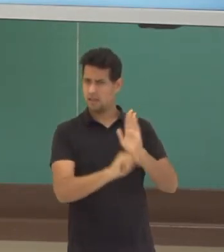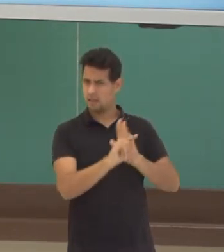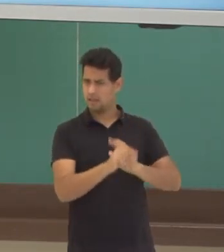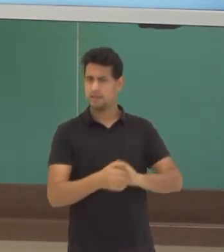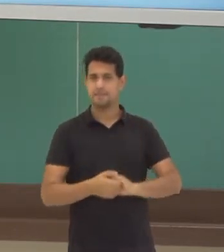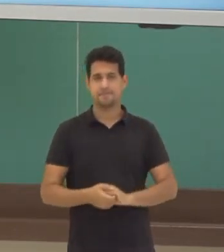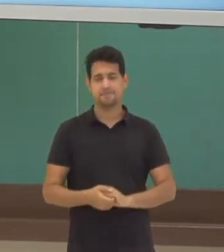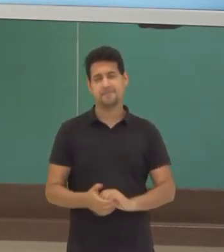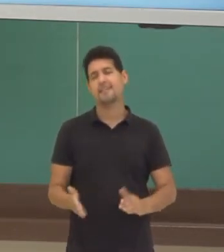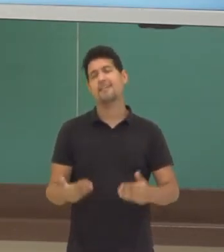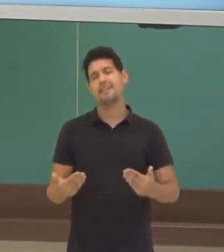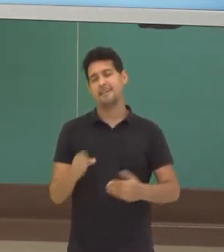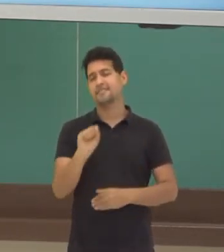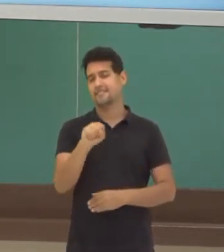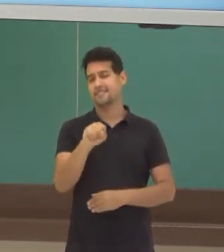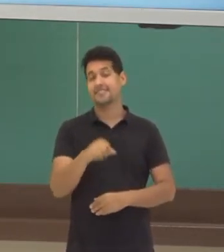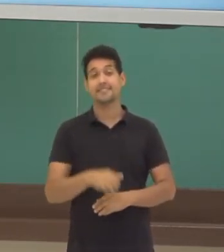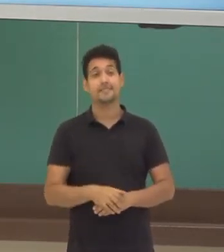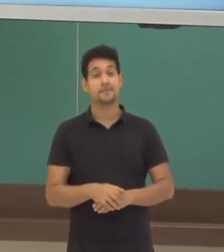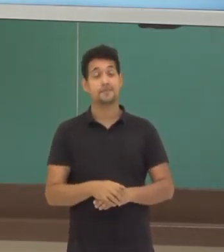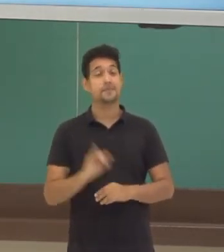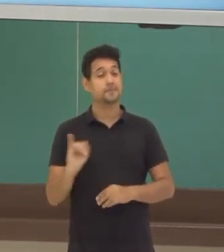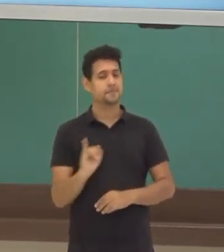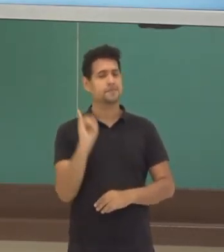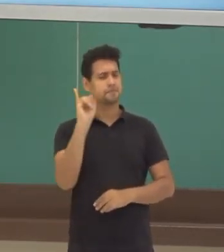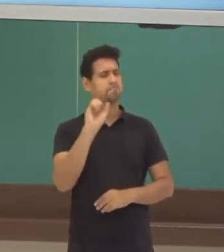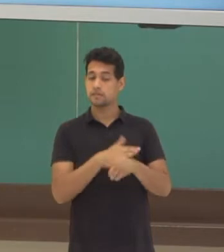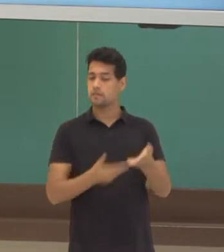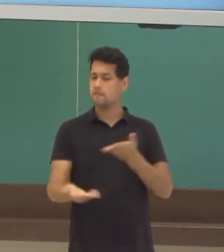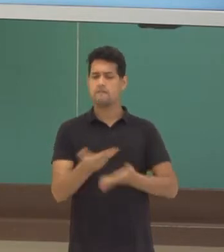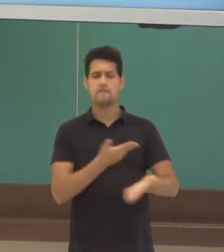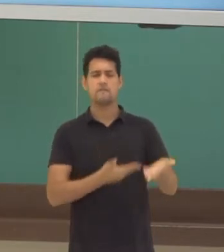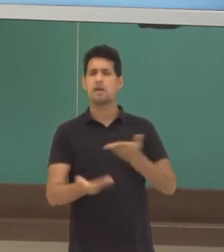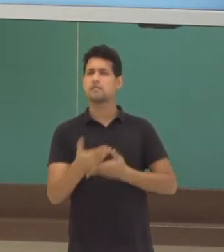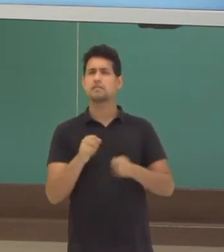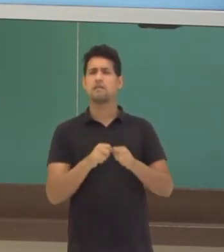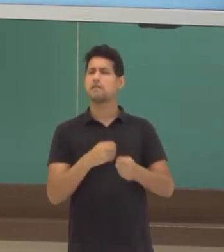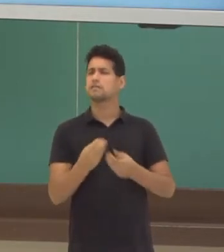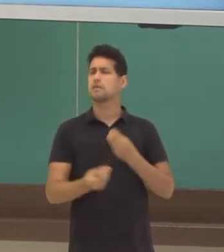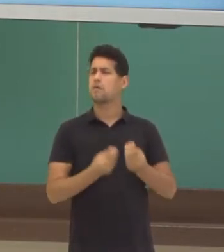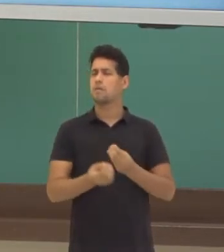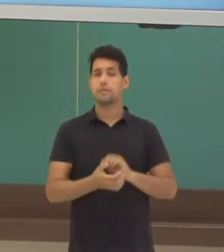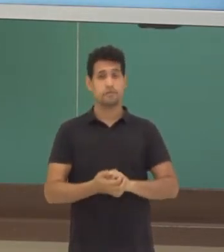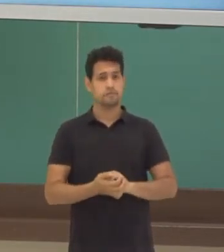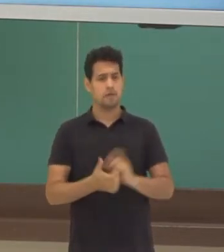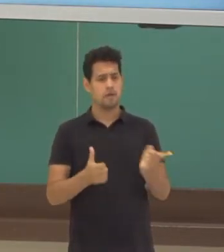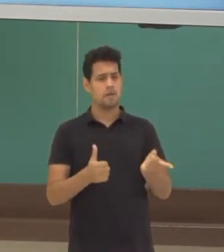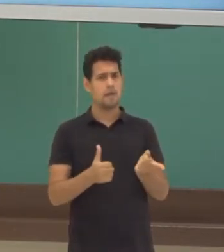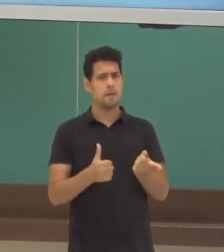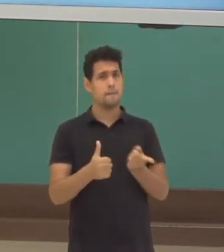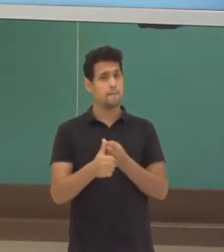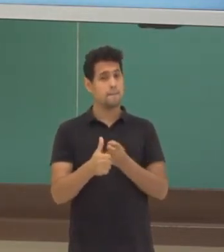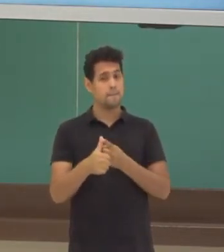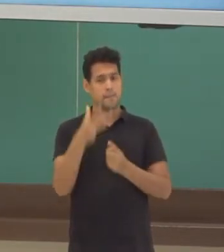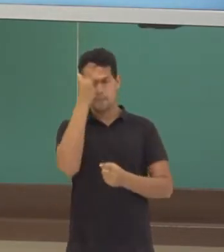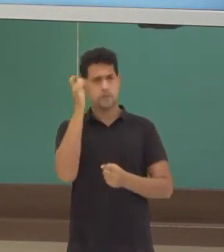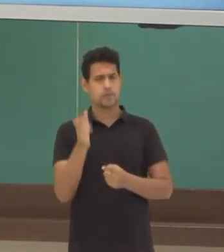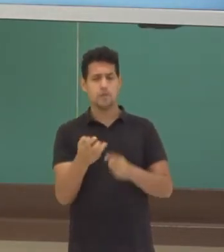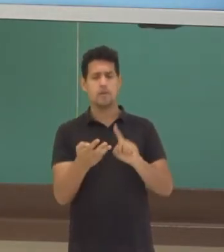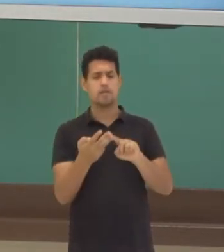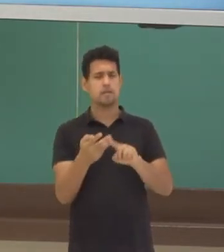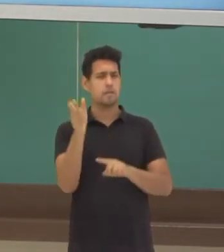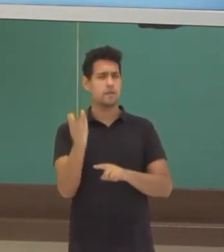com algumas perguntinhas para você. Primeiro, qual o papel do narrador em um texto? Será que o papel do narrador